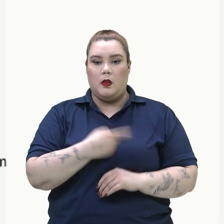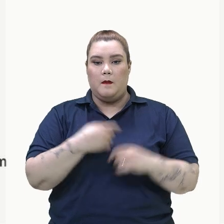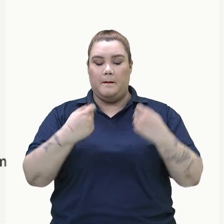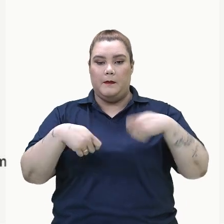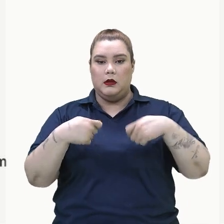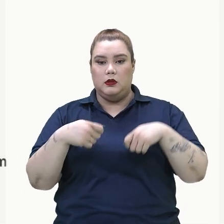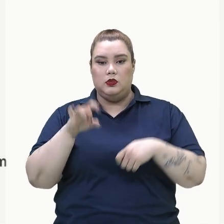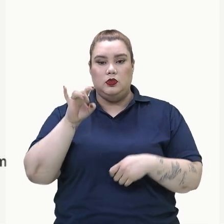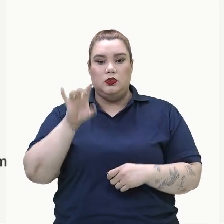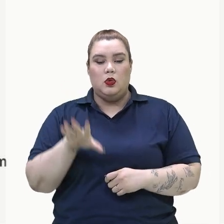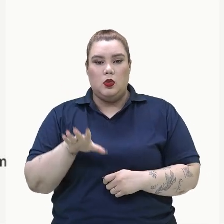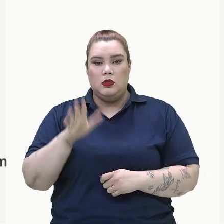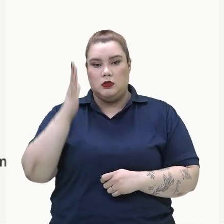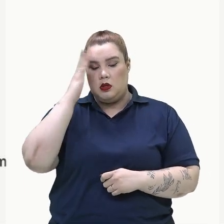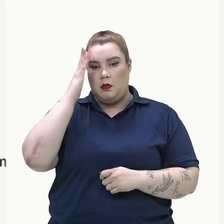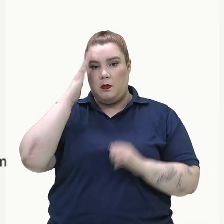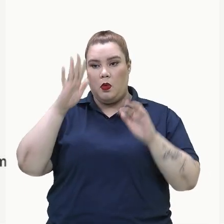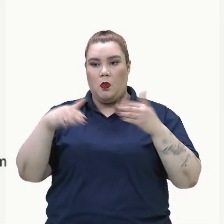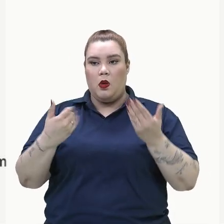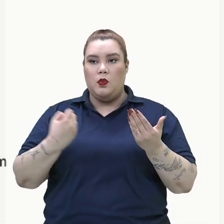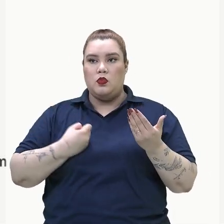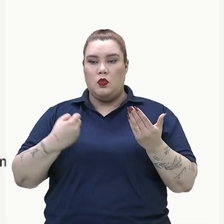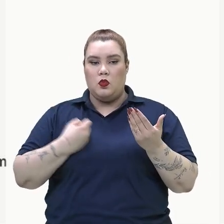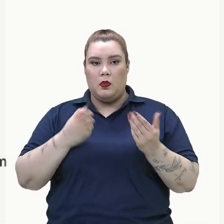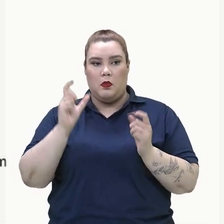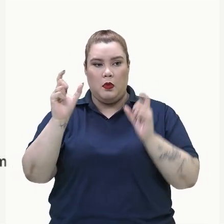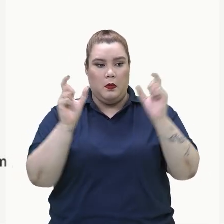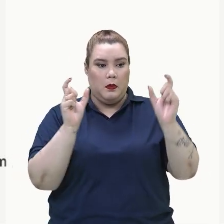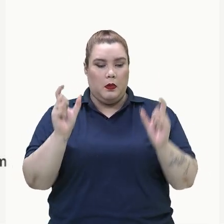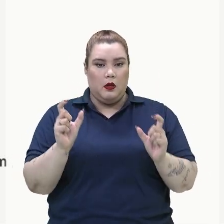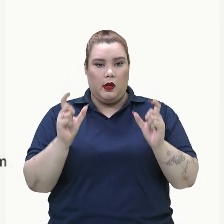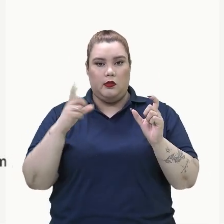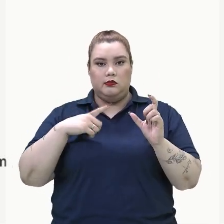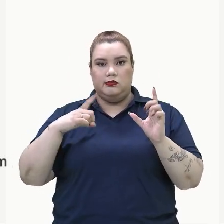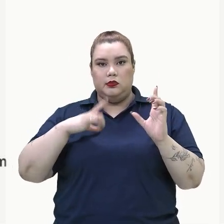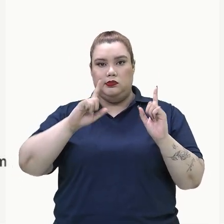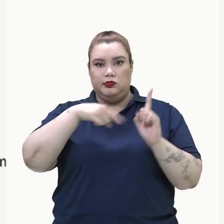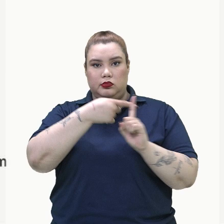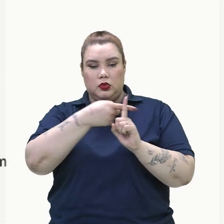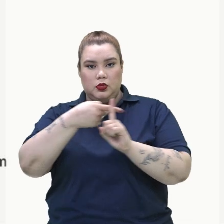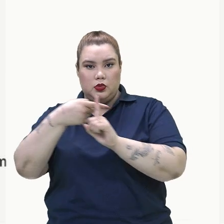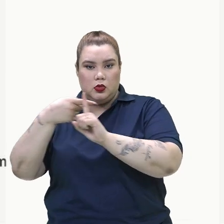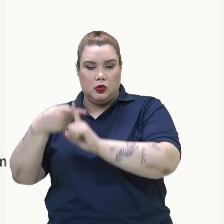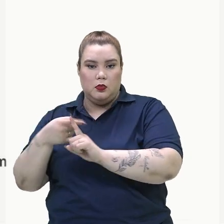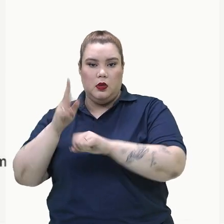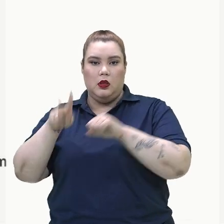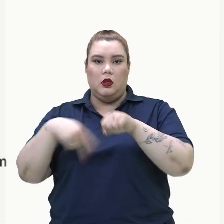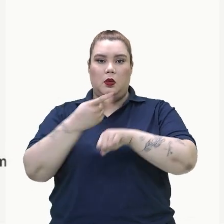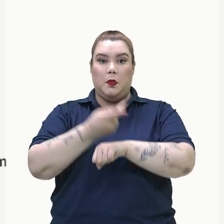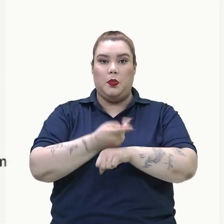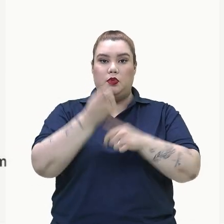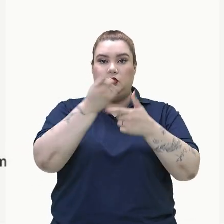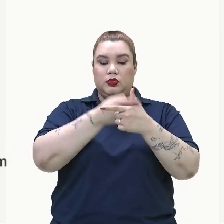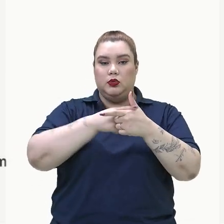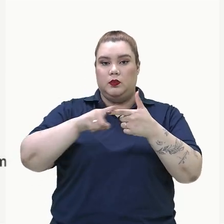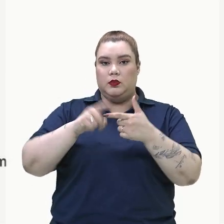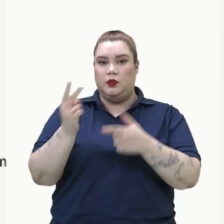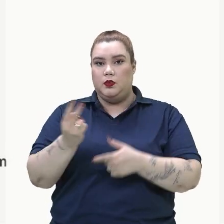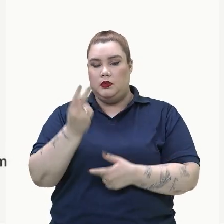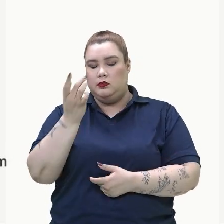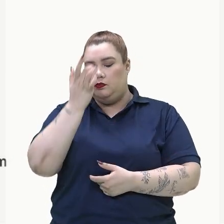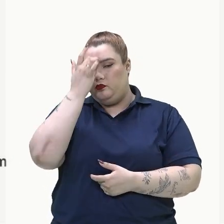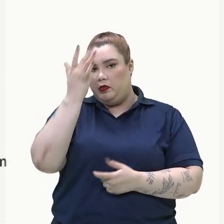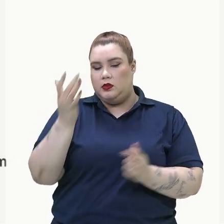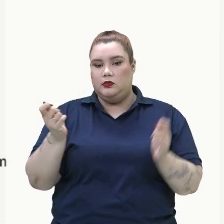apenas dos pares ordenados de cada ponto, fazer, então, uma soma e divisão por 2, bem simples, a gente